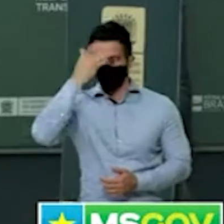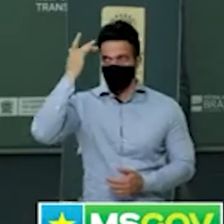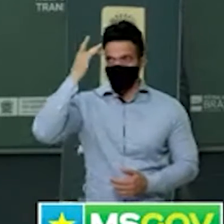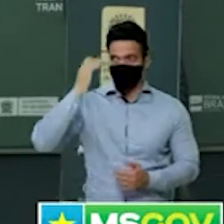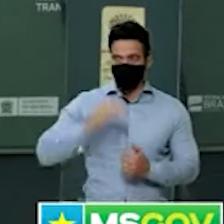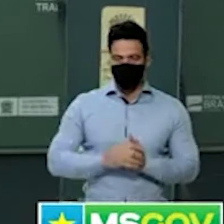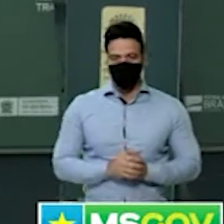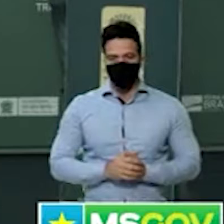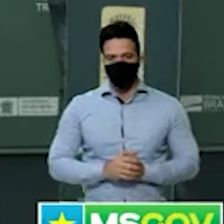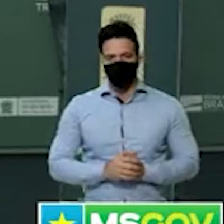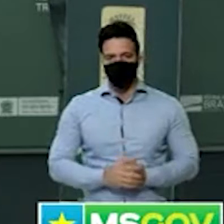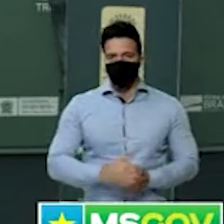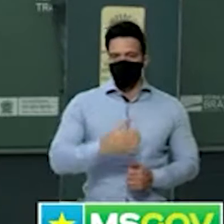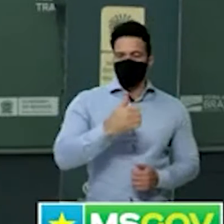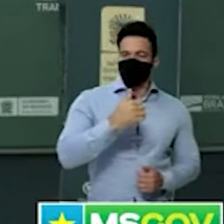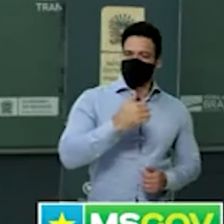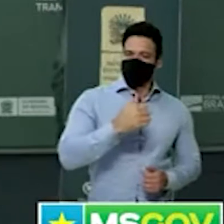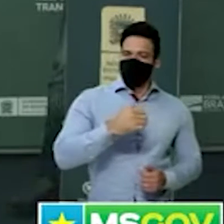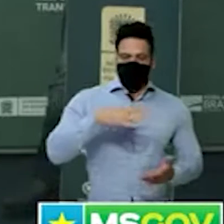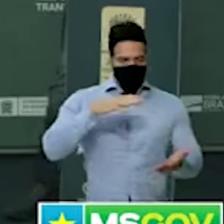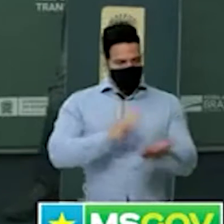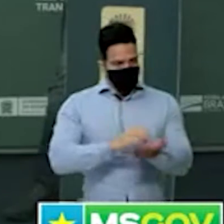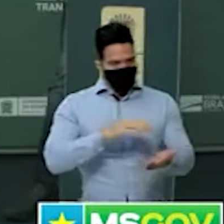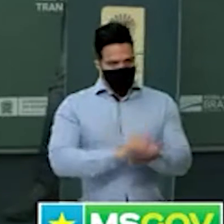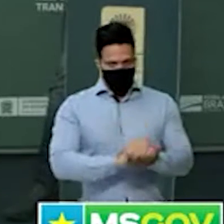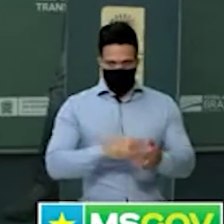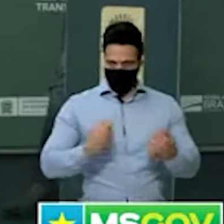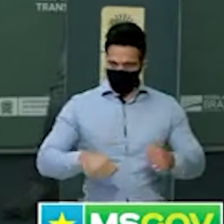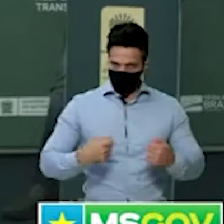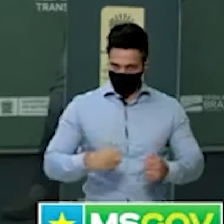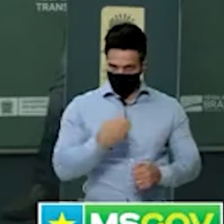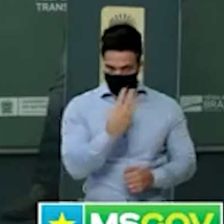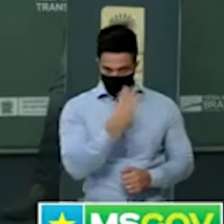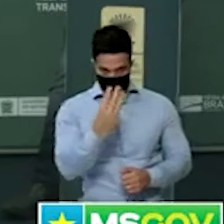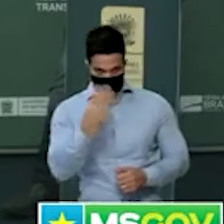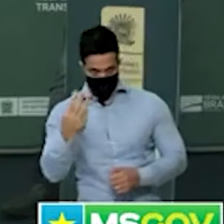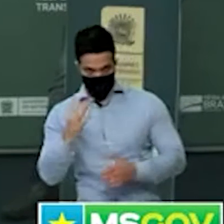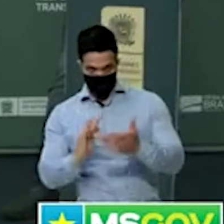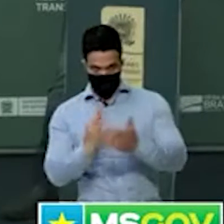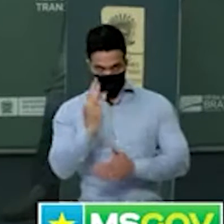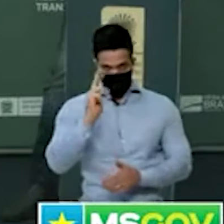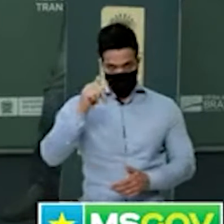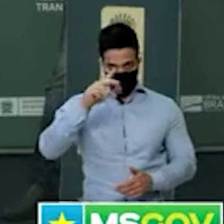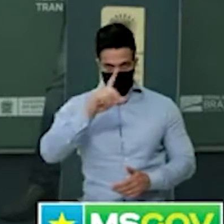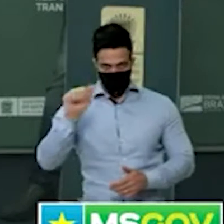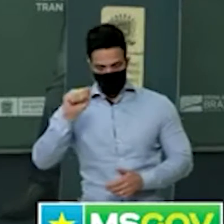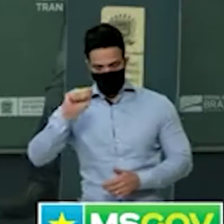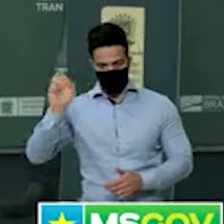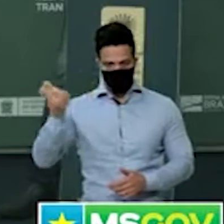artistas e essa inscrições devem ser feitas através do site da Fundação de Cultura